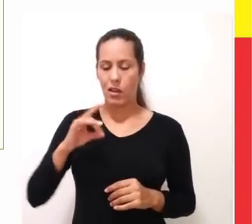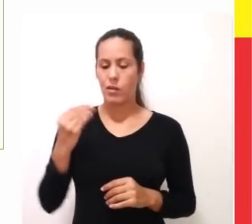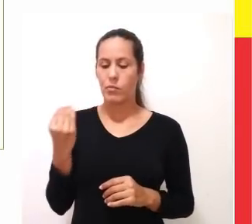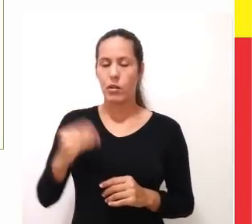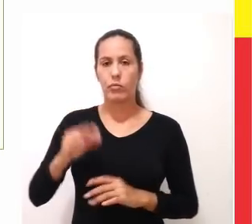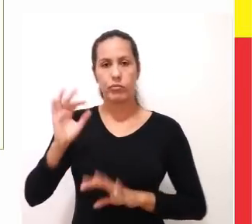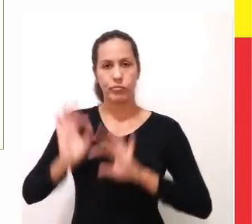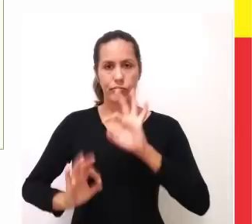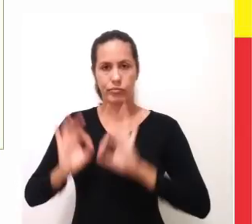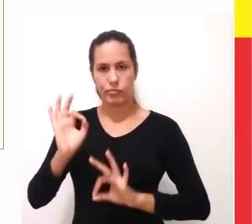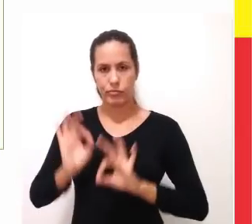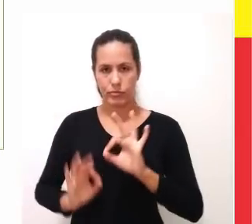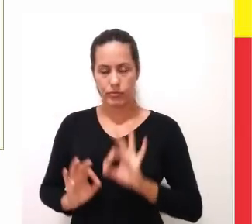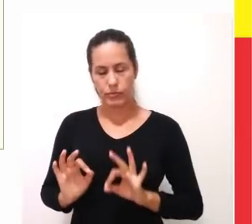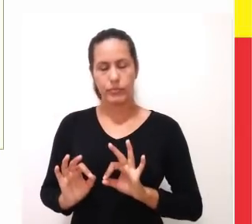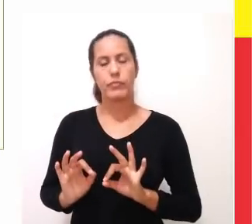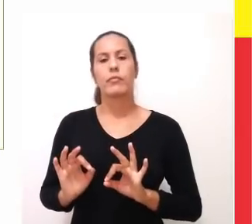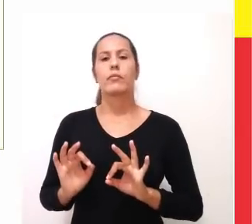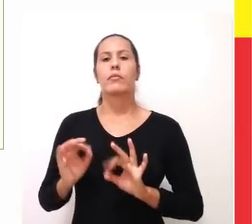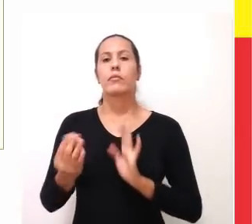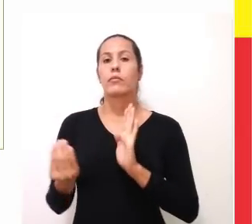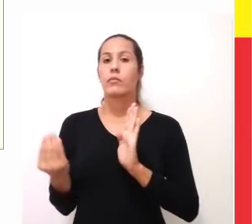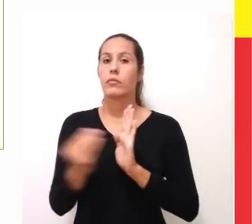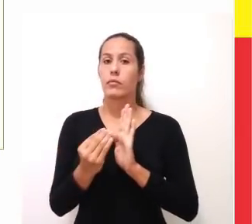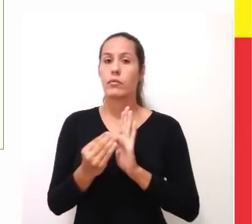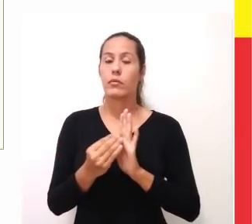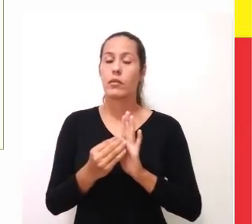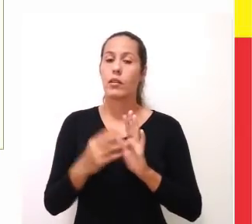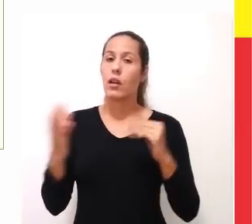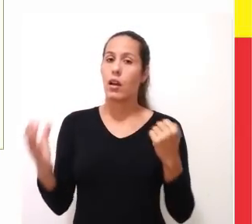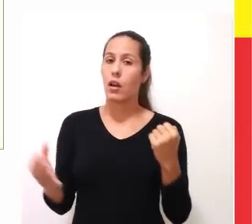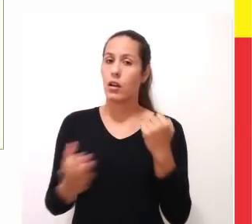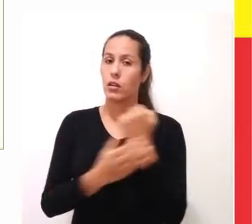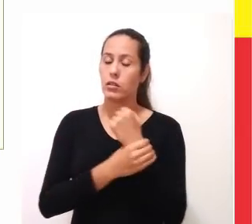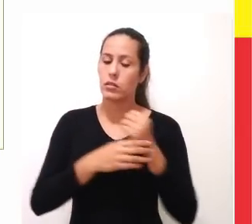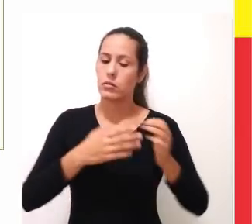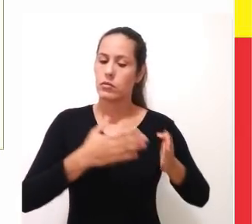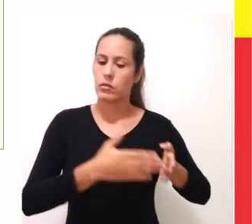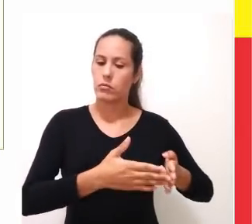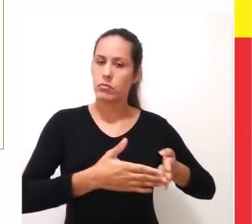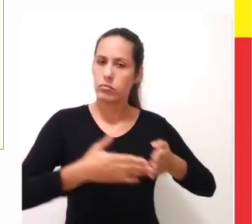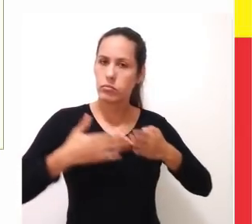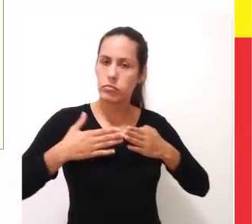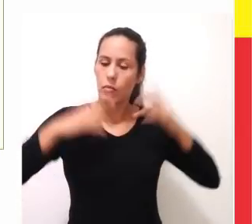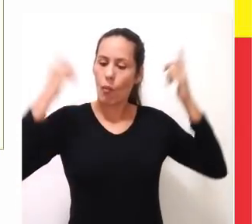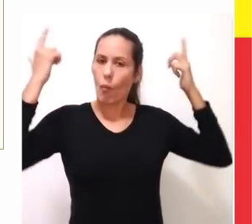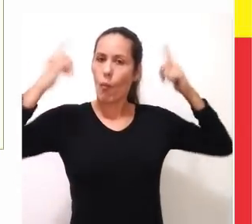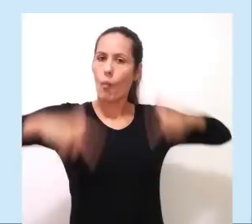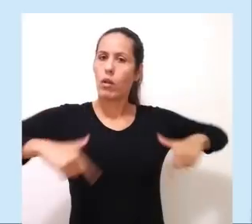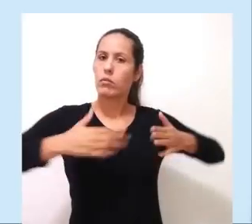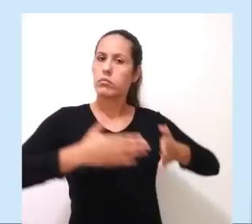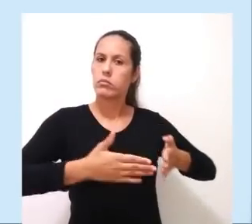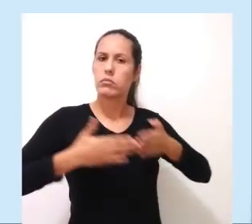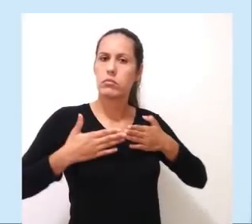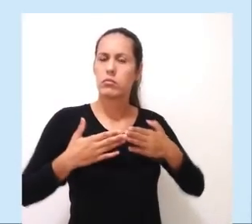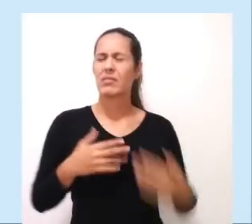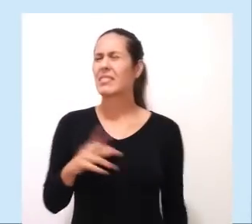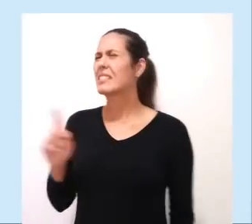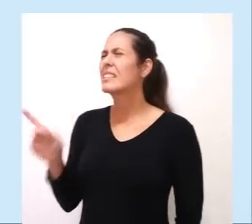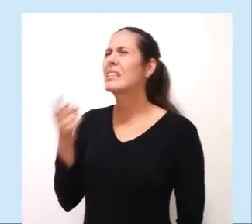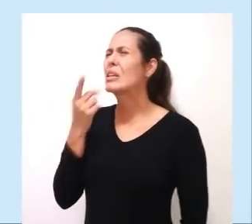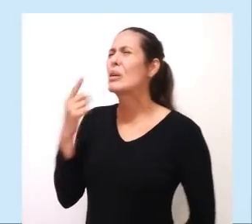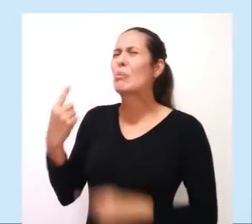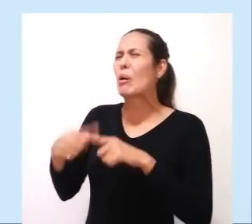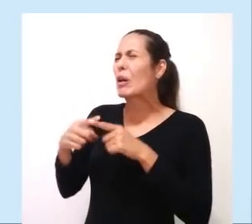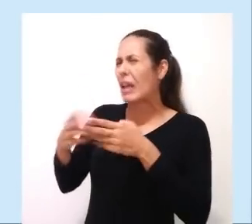é primordial, garantindo assim um maior afastamento e impessoalidade. Aí você me diz, eu não entendi. O